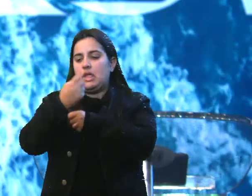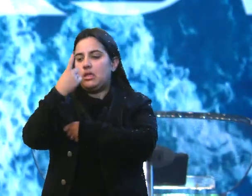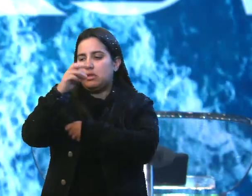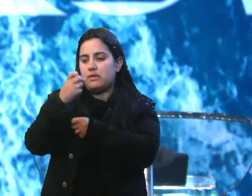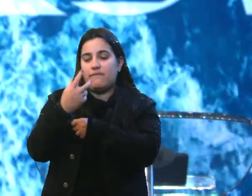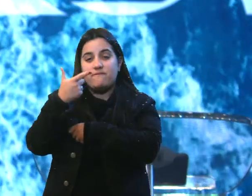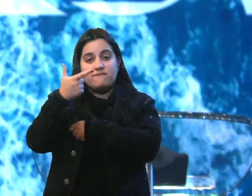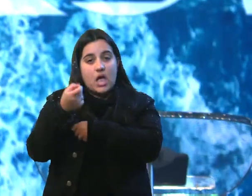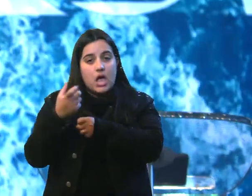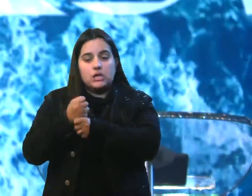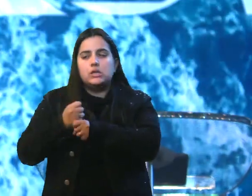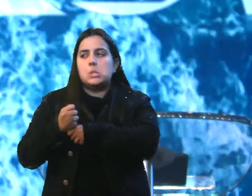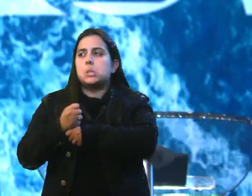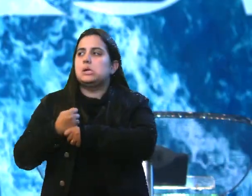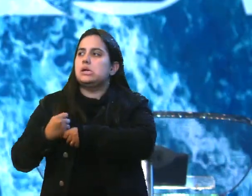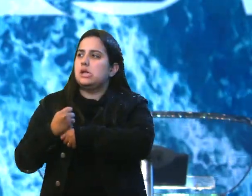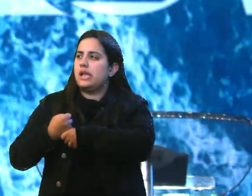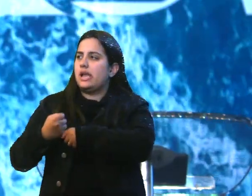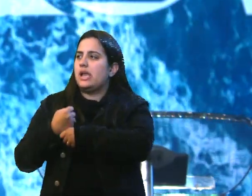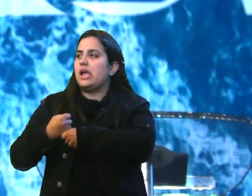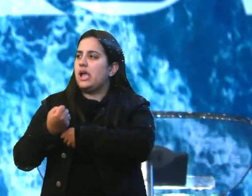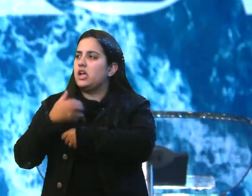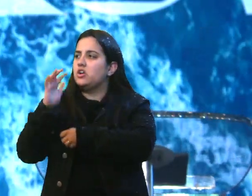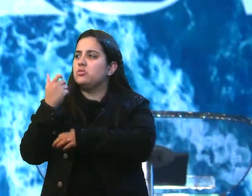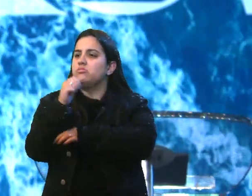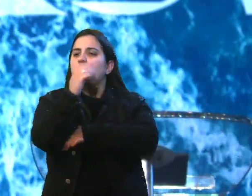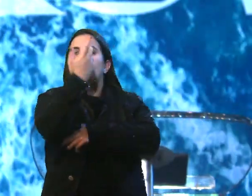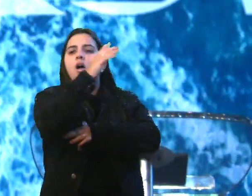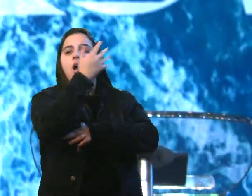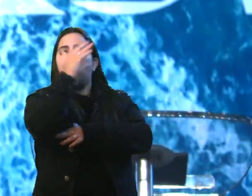20 anos. E ela lá já meio grande, tá olhando em volta.